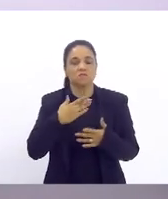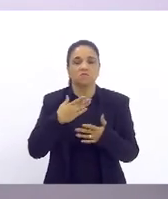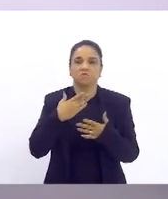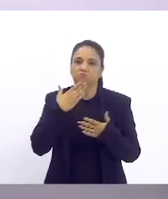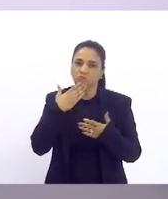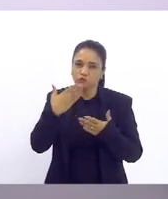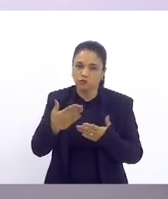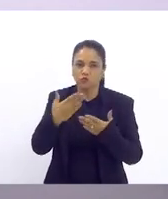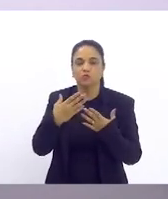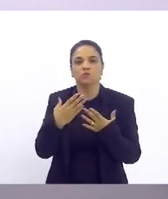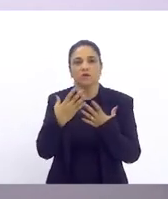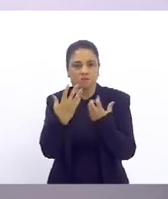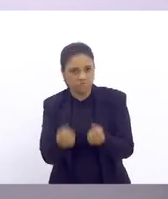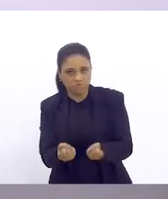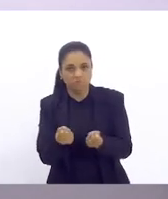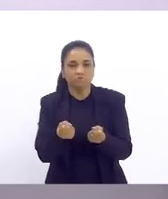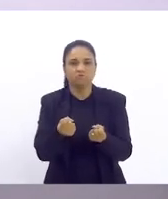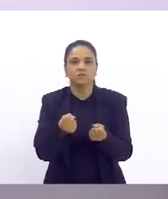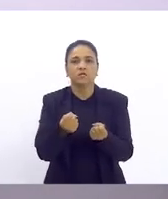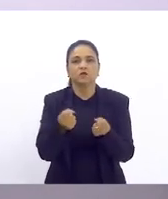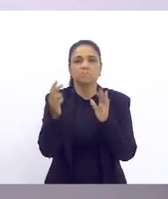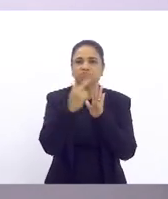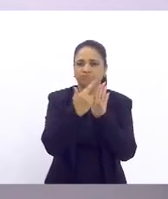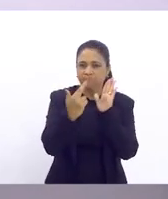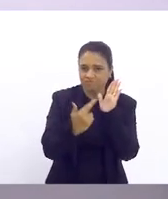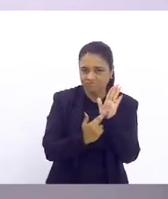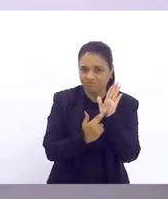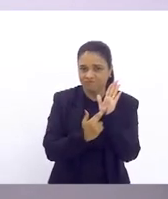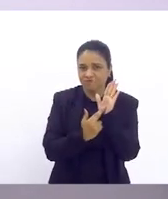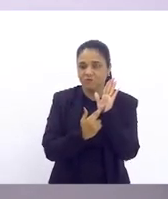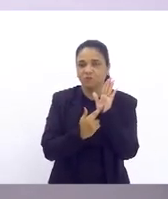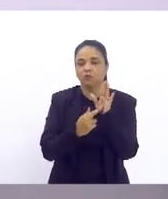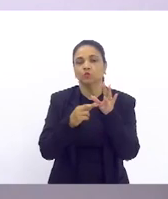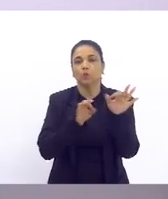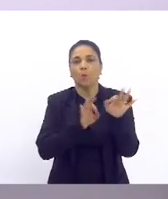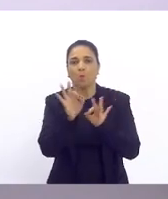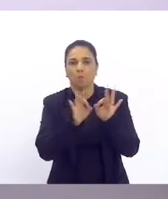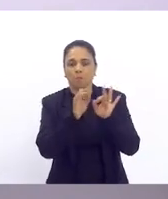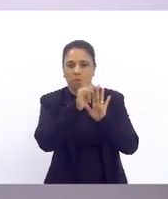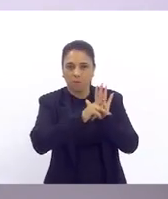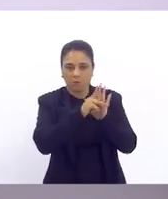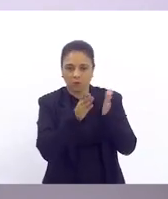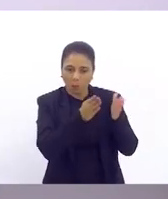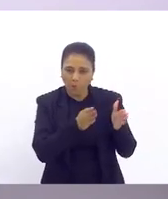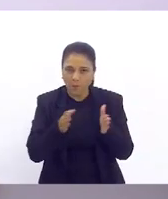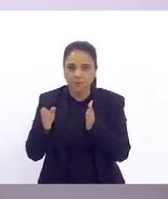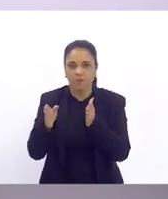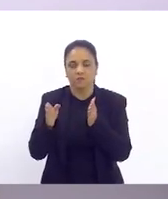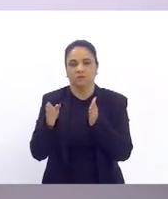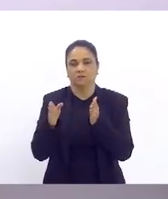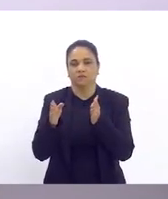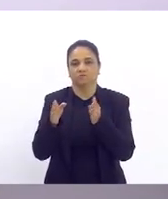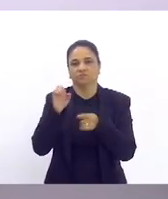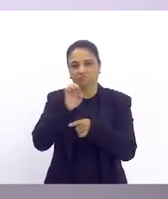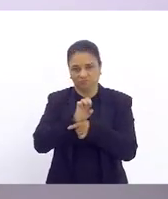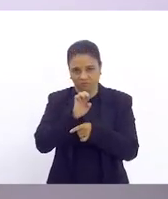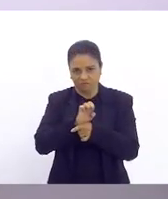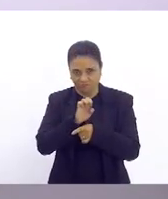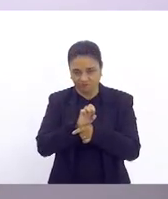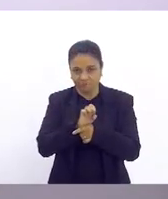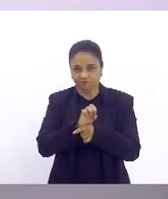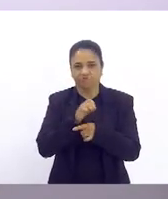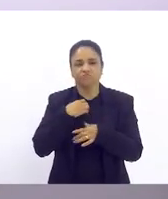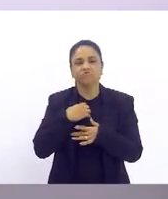e normatizado no próximo plano estadual nesse próximo período mas principalmente a respeito